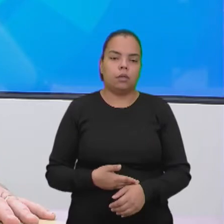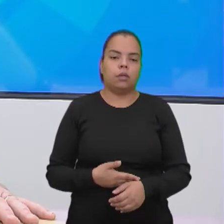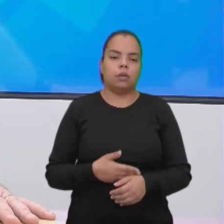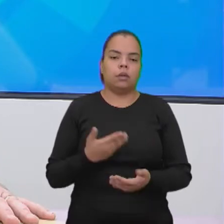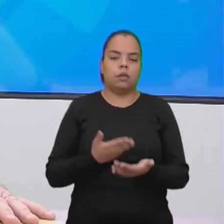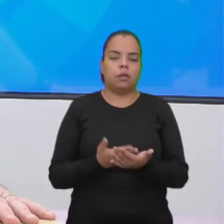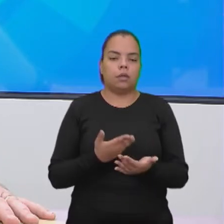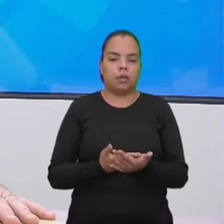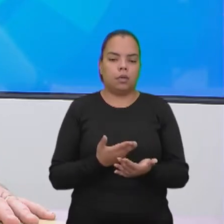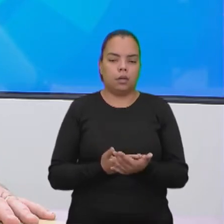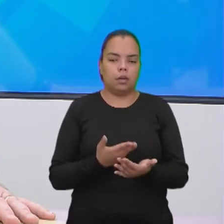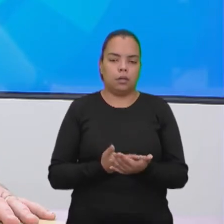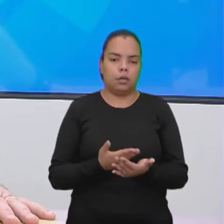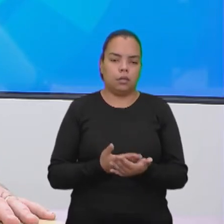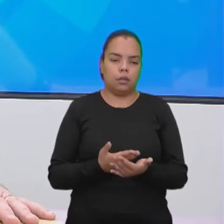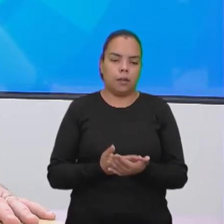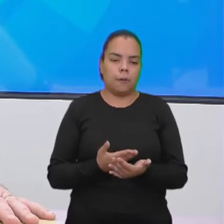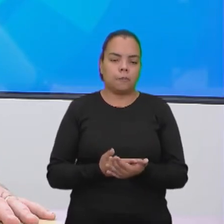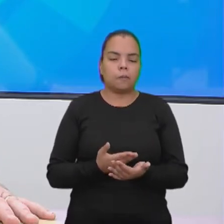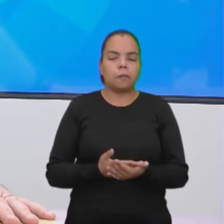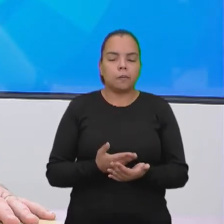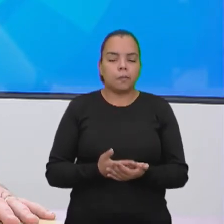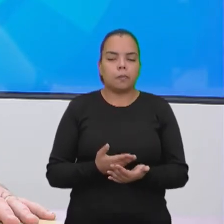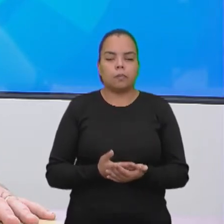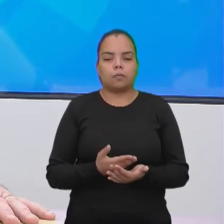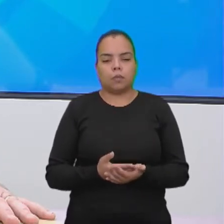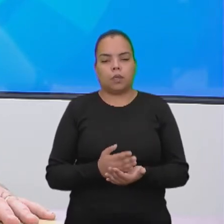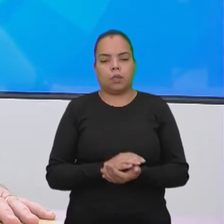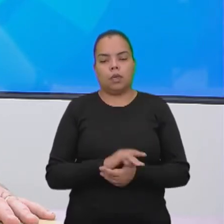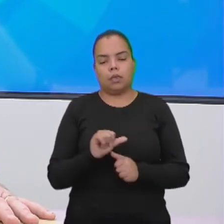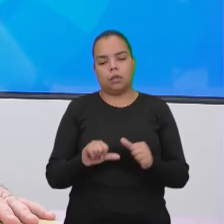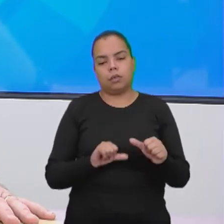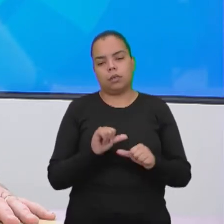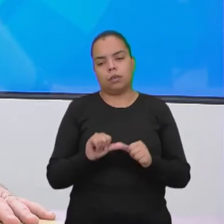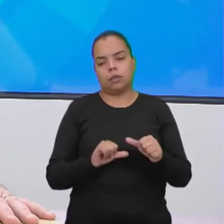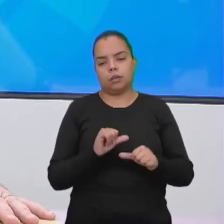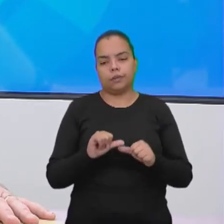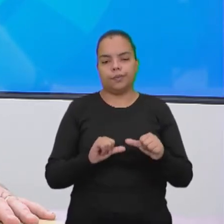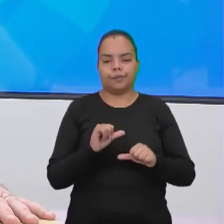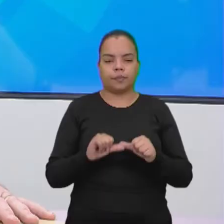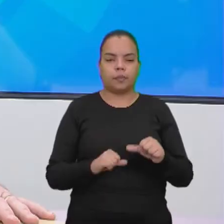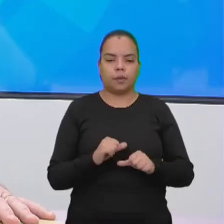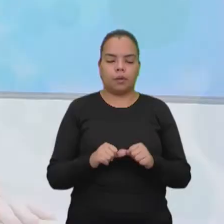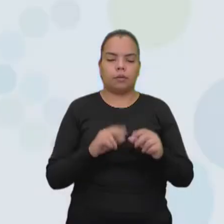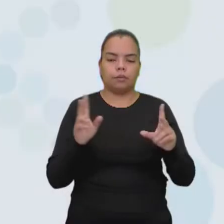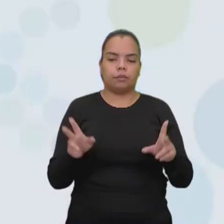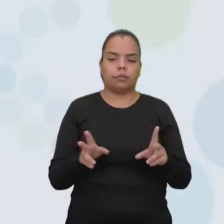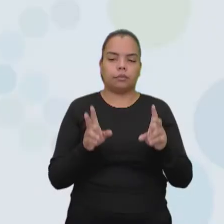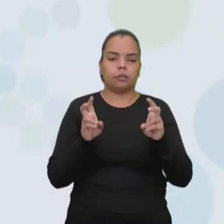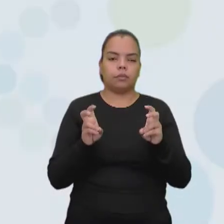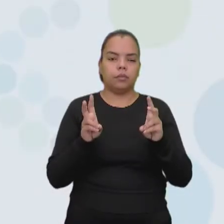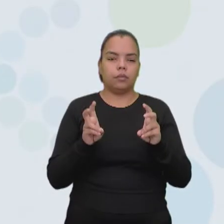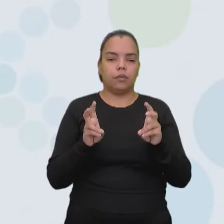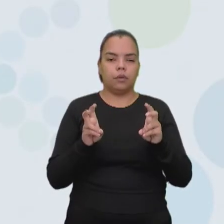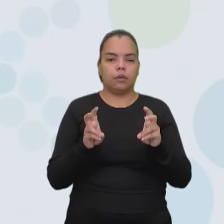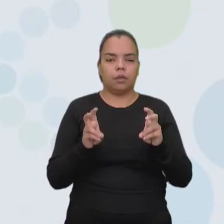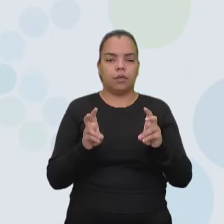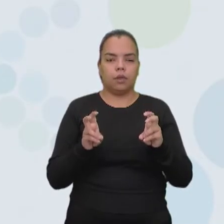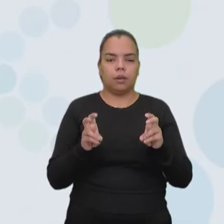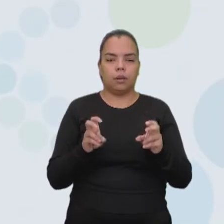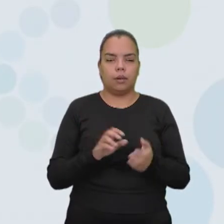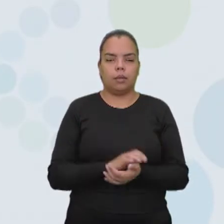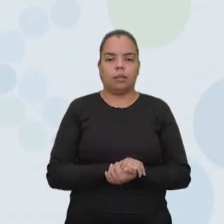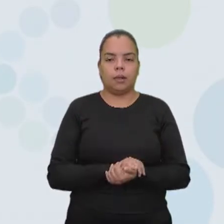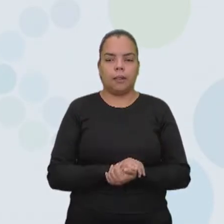componente aí das rochas ao solo, entenda essa transformação. Mas vamos ver aí, né, o tema da aula, qual a atividade que nós vamos ter aí